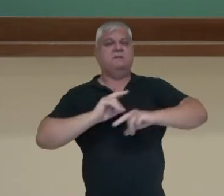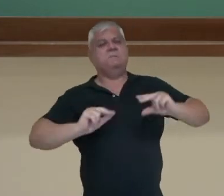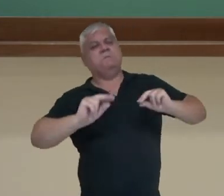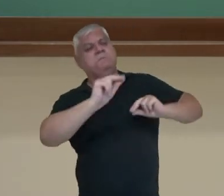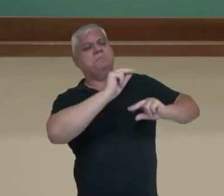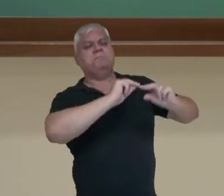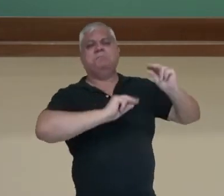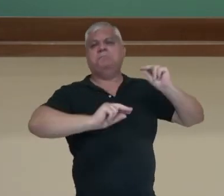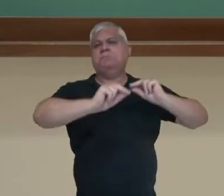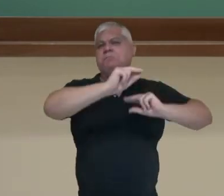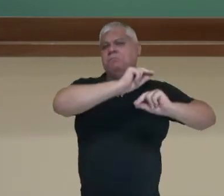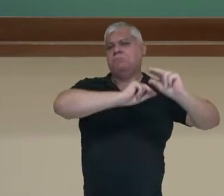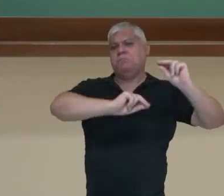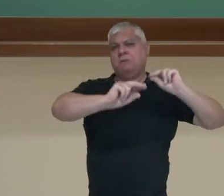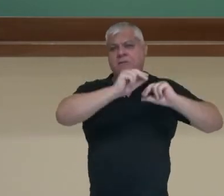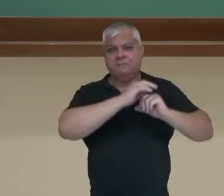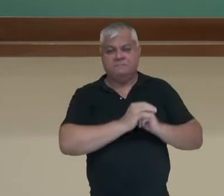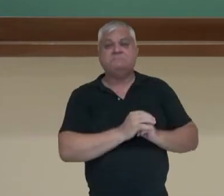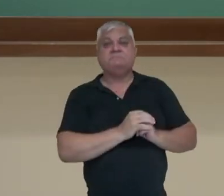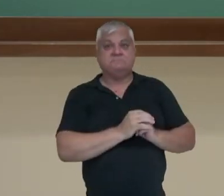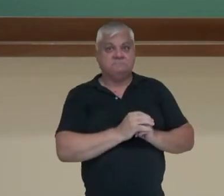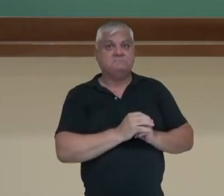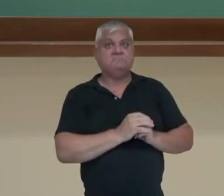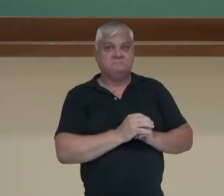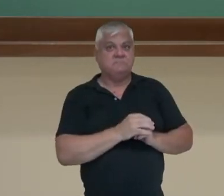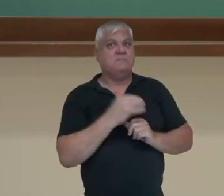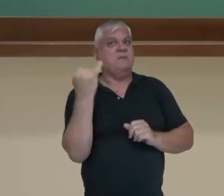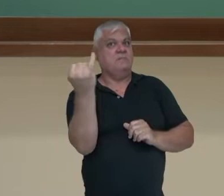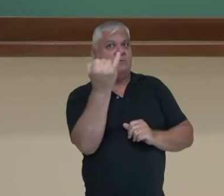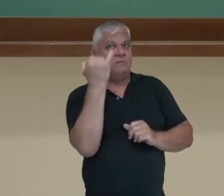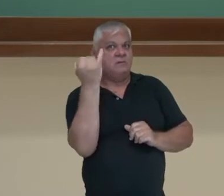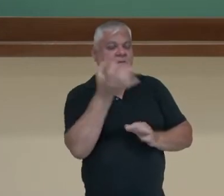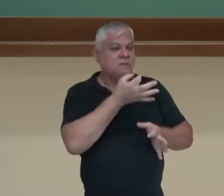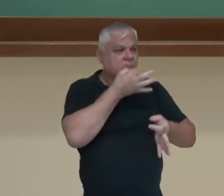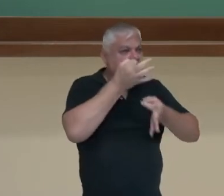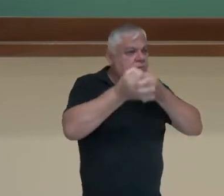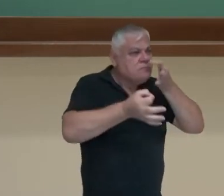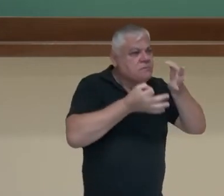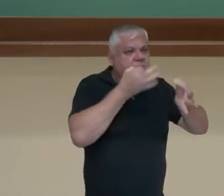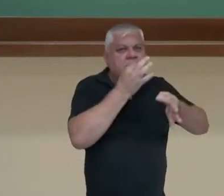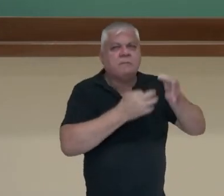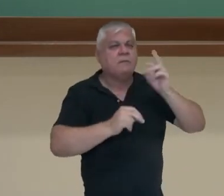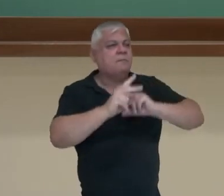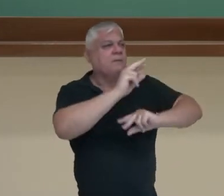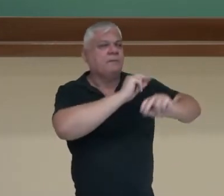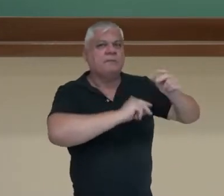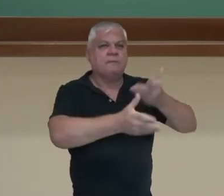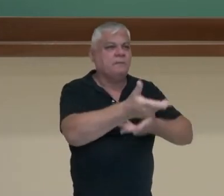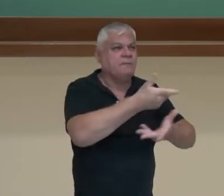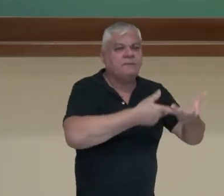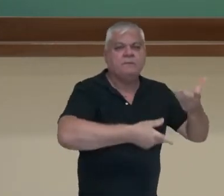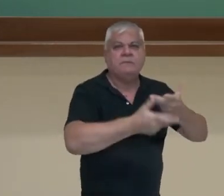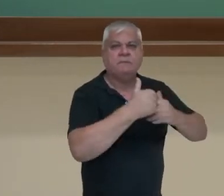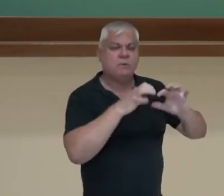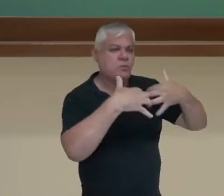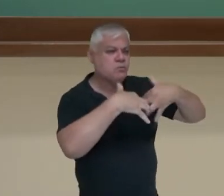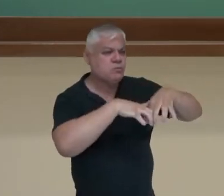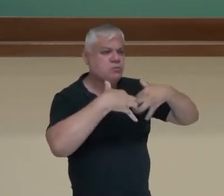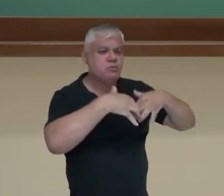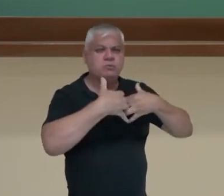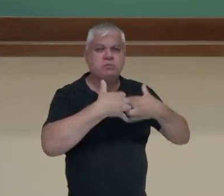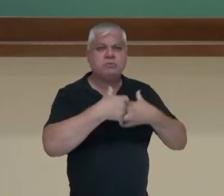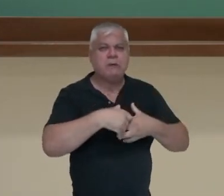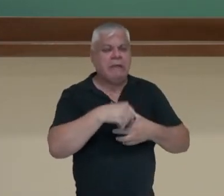discutindo. Veja como a argumentação virou uma coisa muito importante, né? Ela ajudou no processo de racionalização. Eu